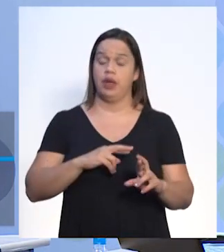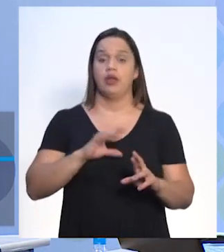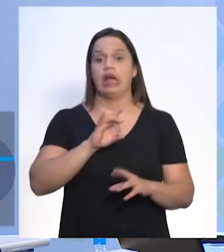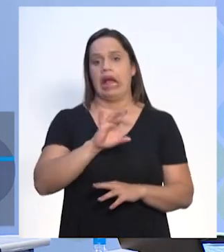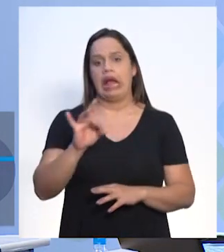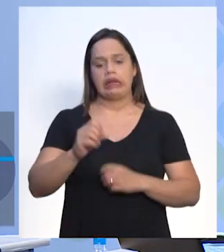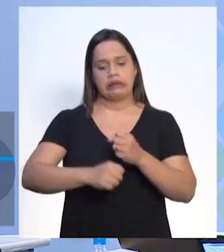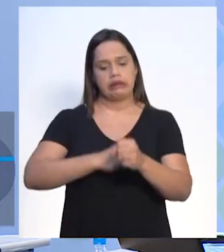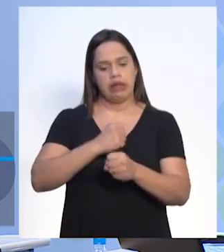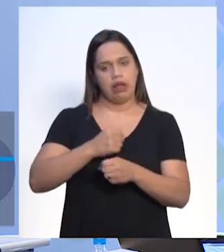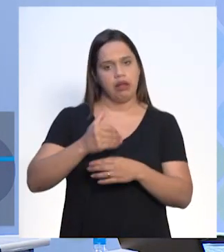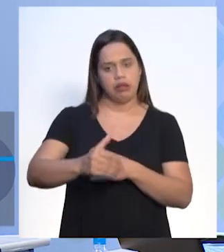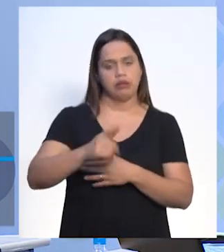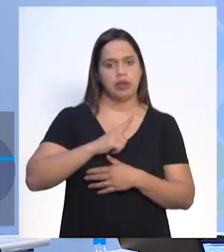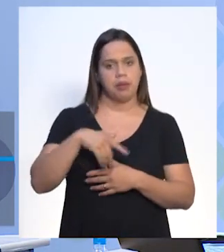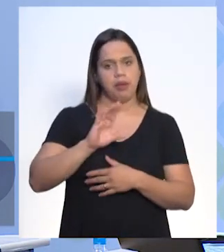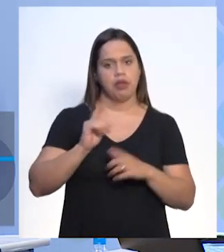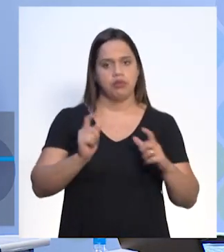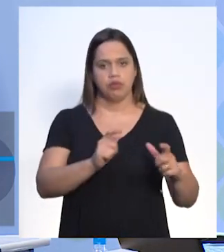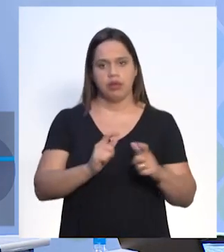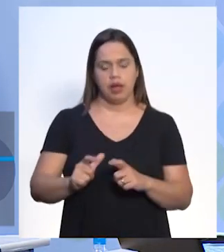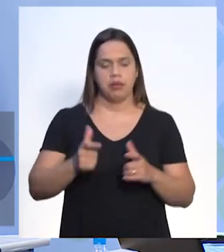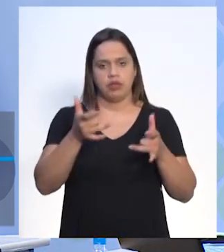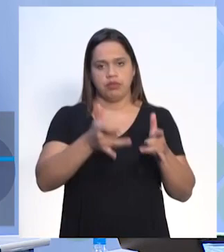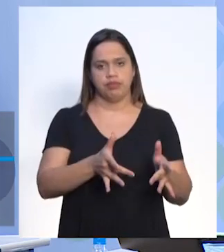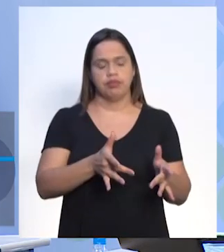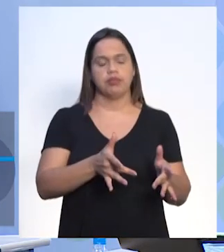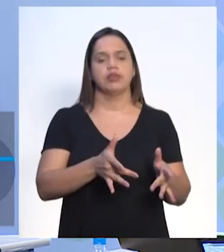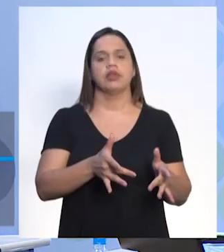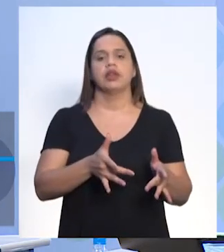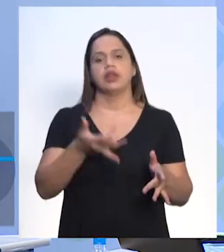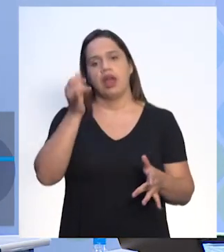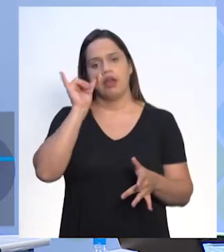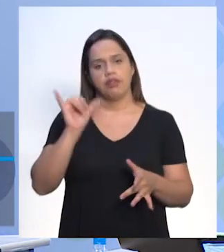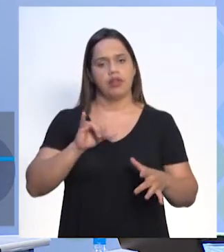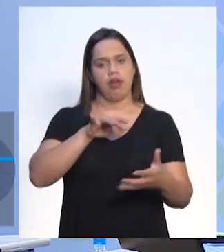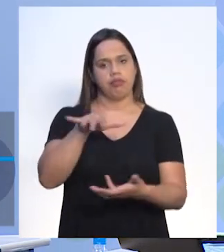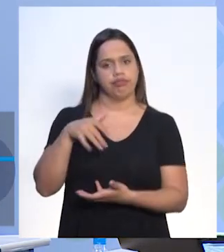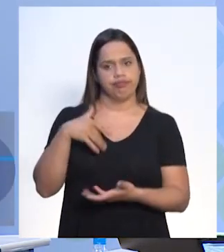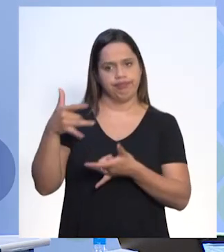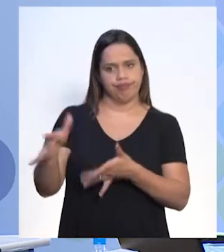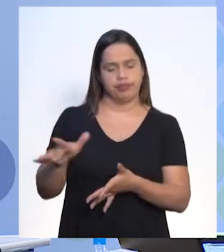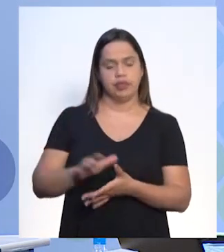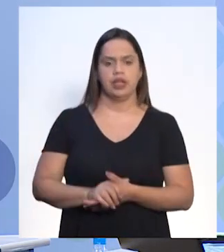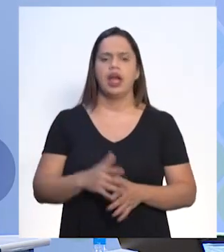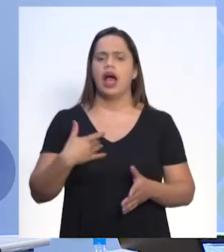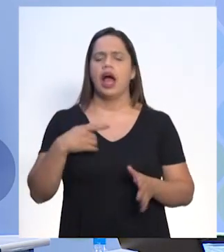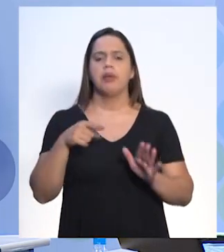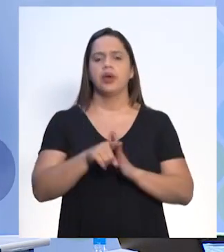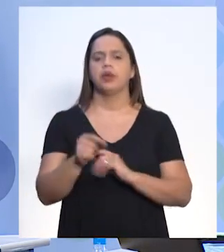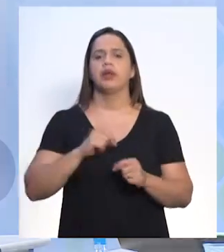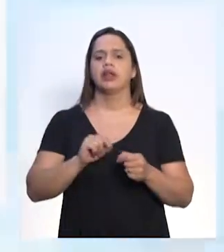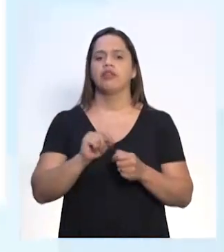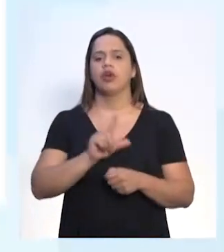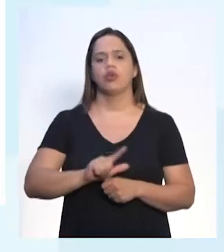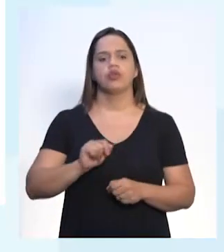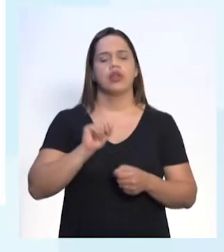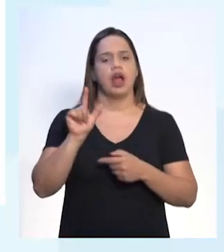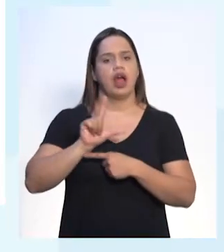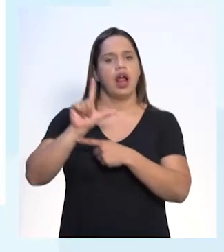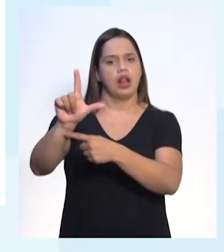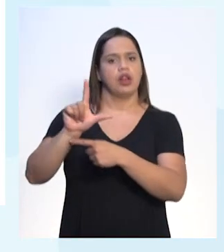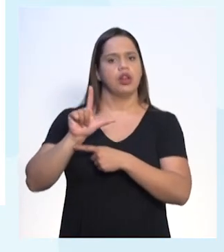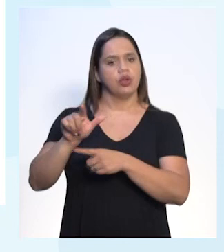mais locais para a gente acabar tirando esses produtos aí. Então, para que serve a logística reversa? Vamos ver aí, acompanhem na